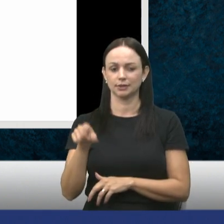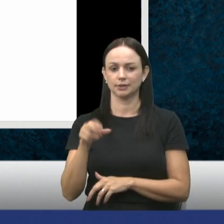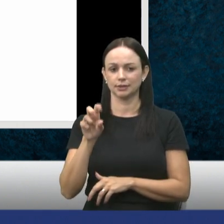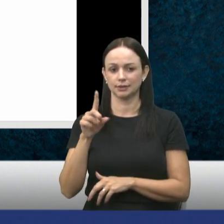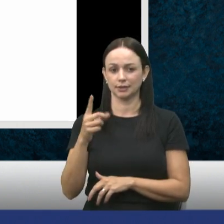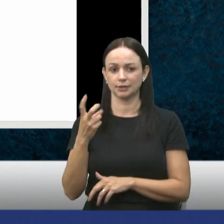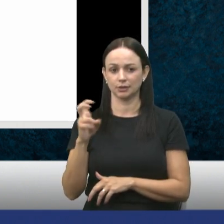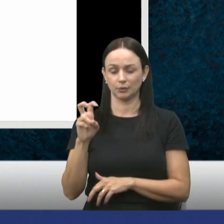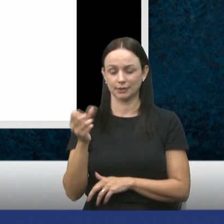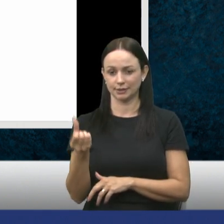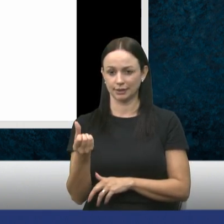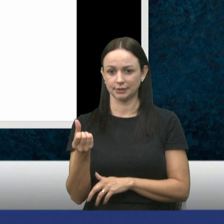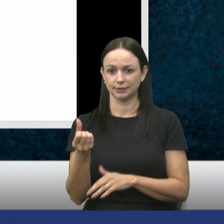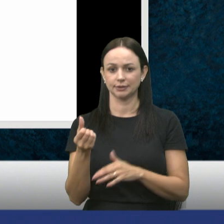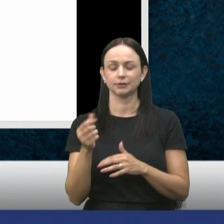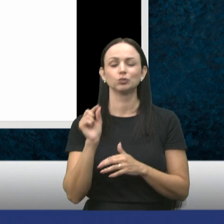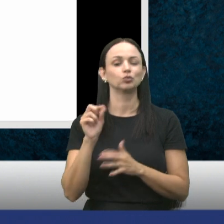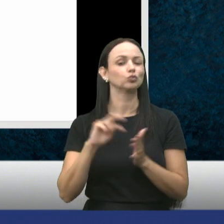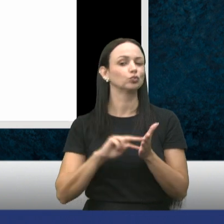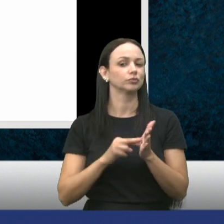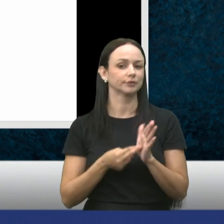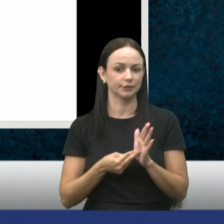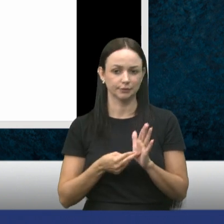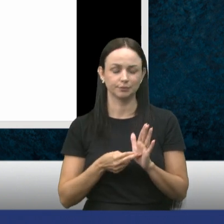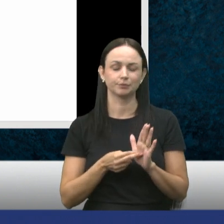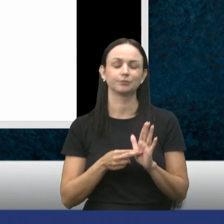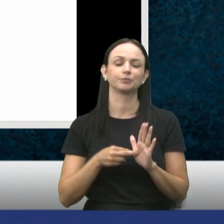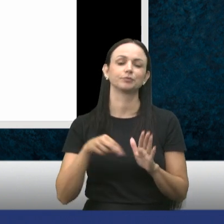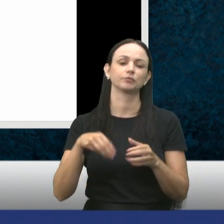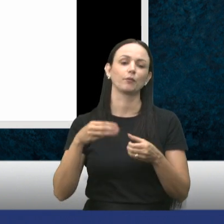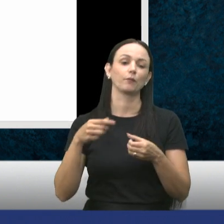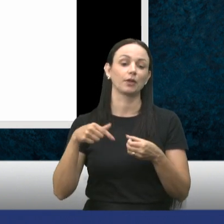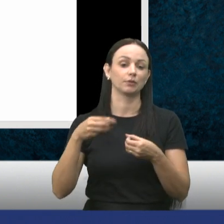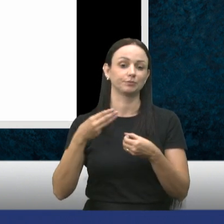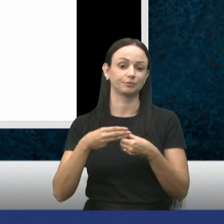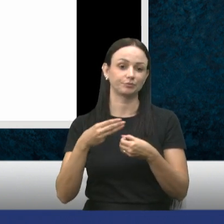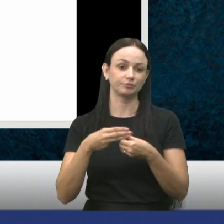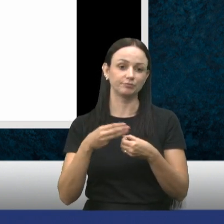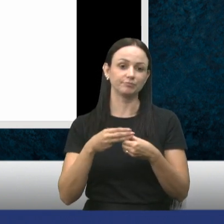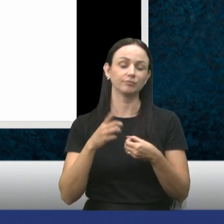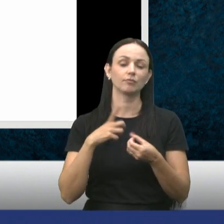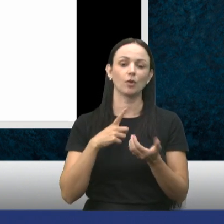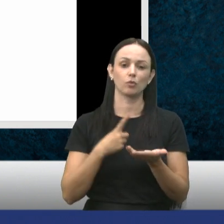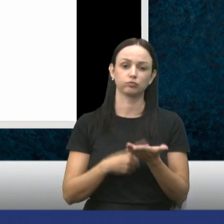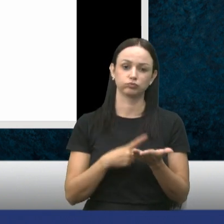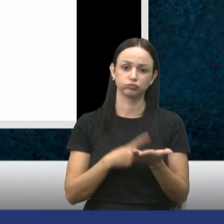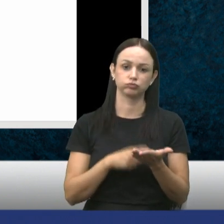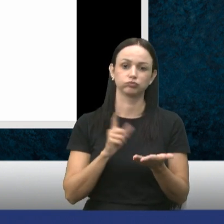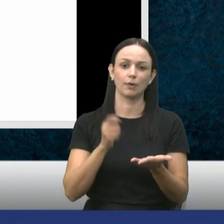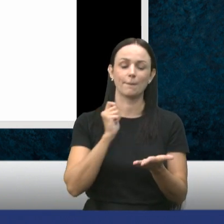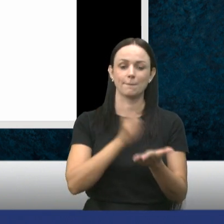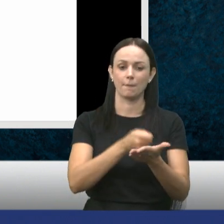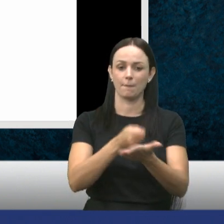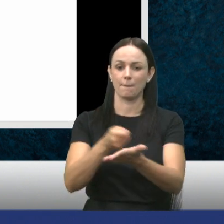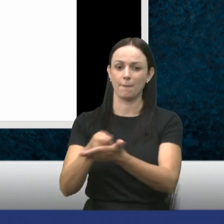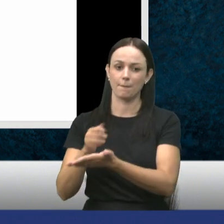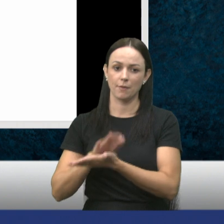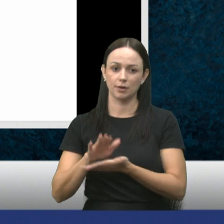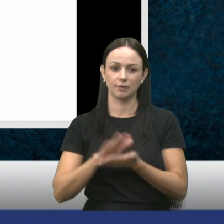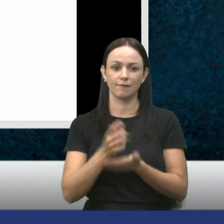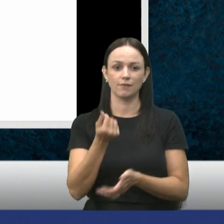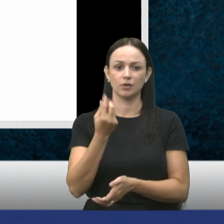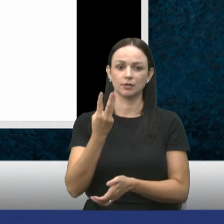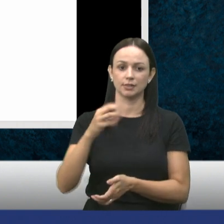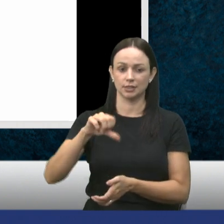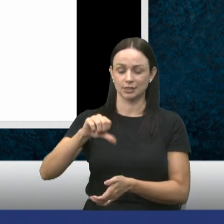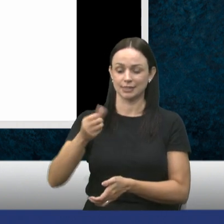396.206.156, ou seja, o município ele se comprometeu a executar essas despesas, né, nesse valor de